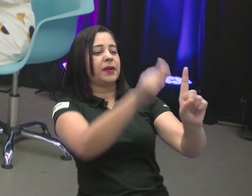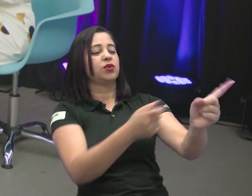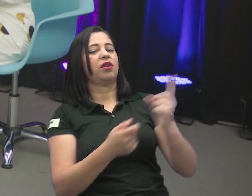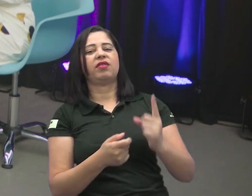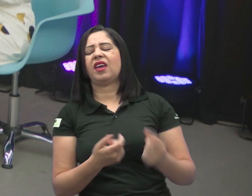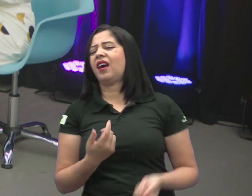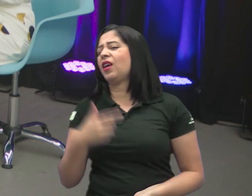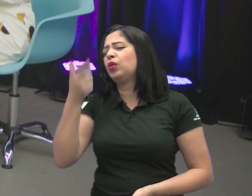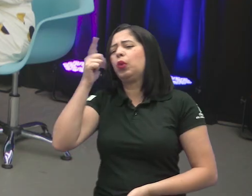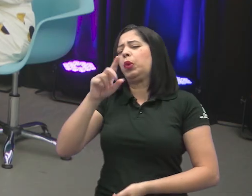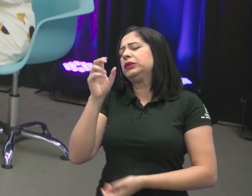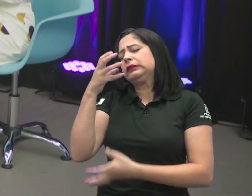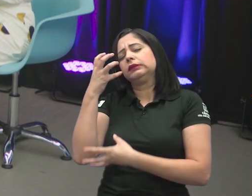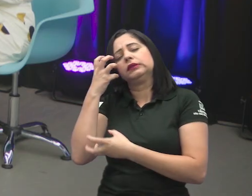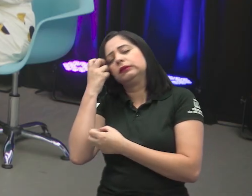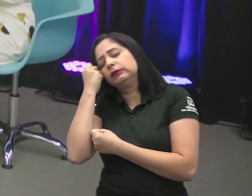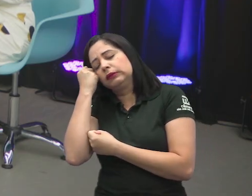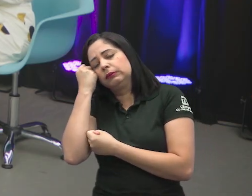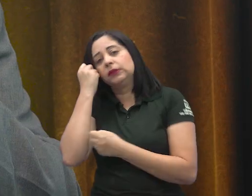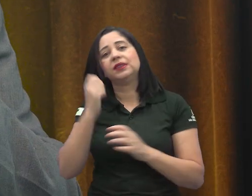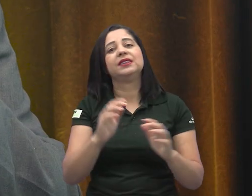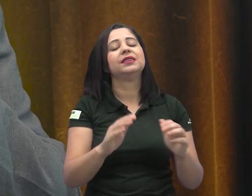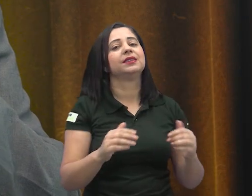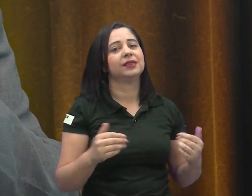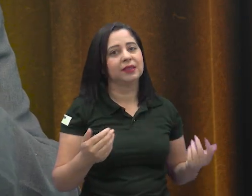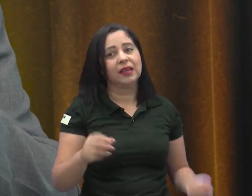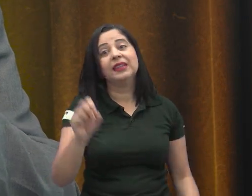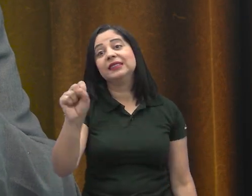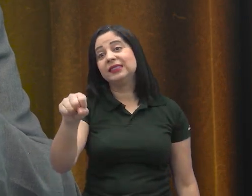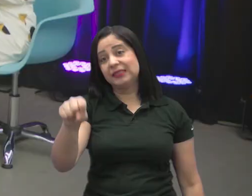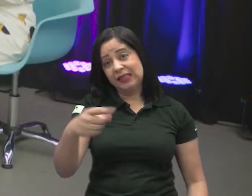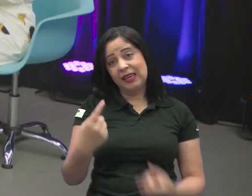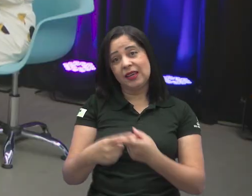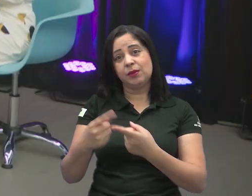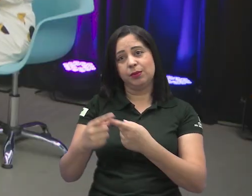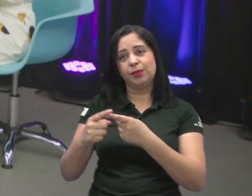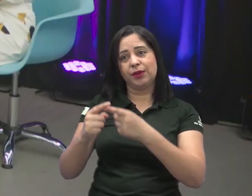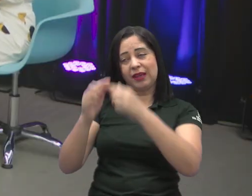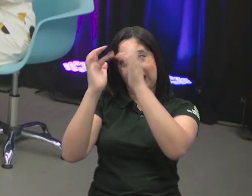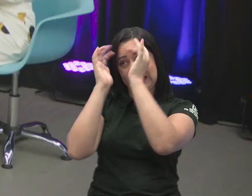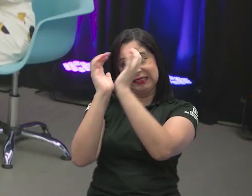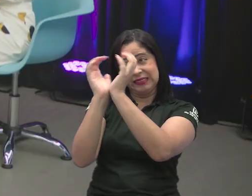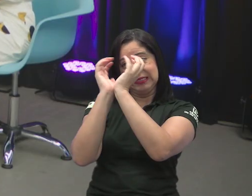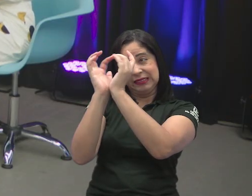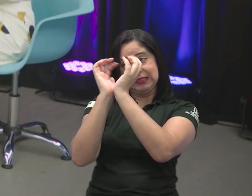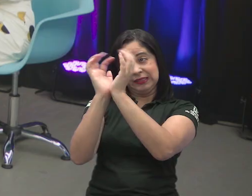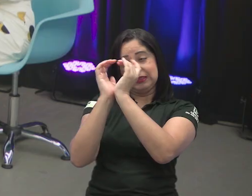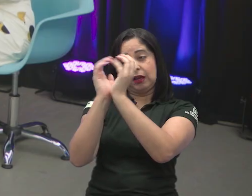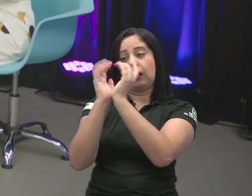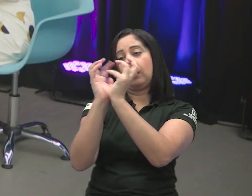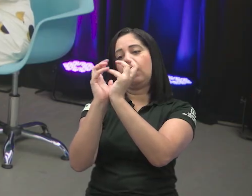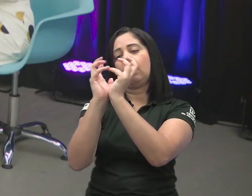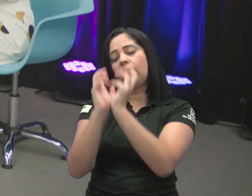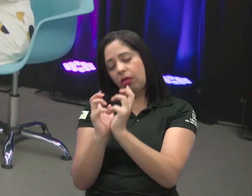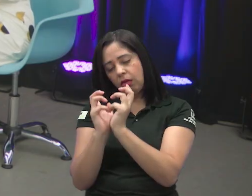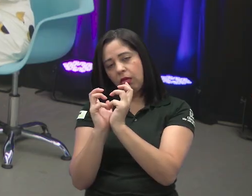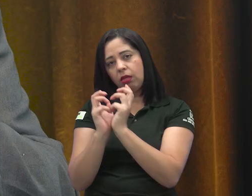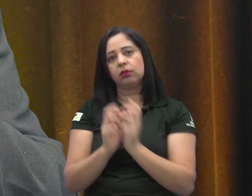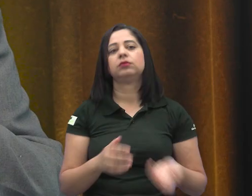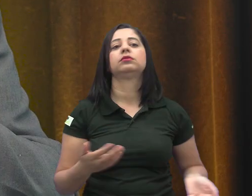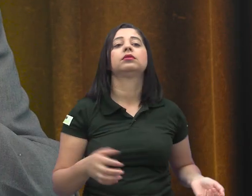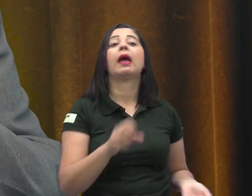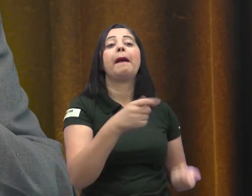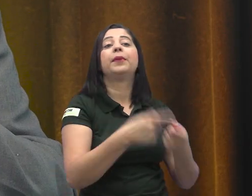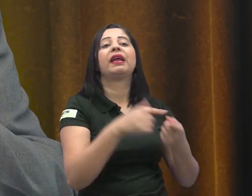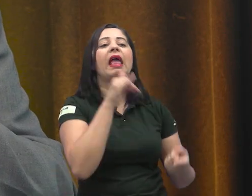durmo bem, doutor, eu não durmo bem. Eu não durmo. Então, os problemas... Às vezes é o excesso de estímulo, né? De radiação também, né? Quem não vai para a cama